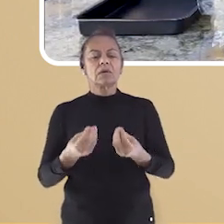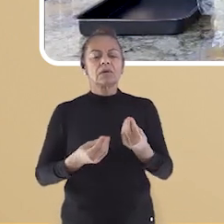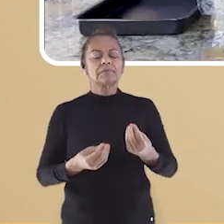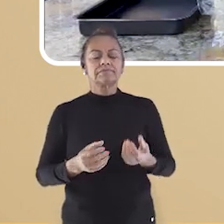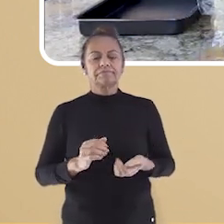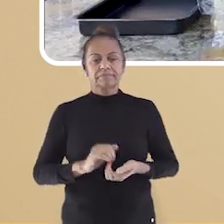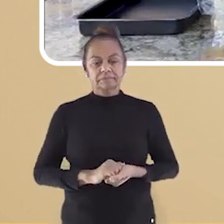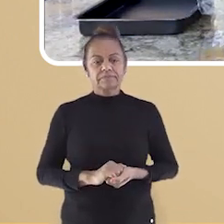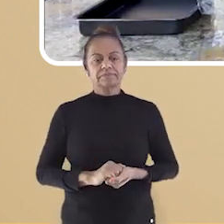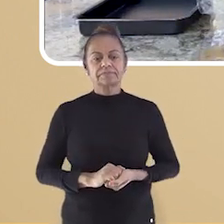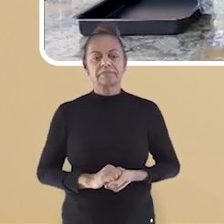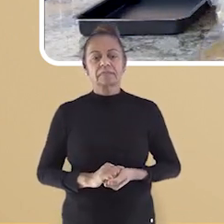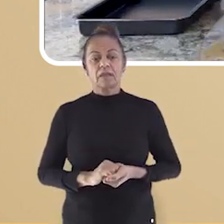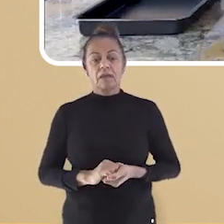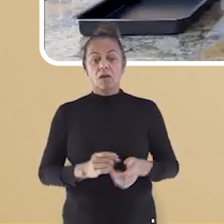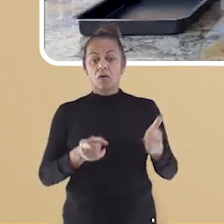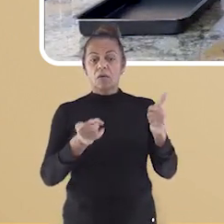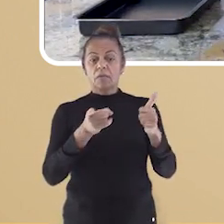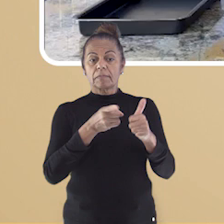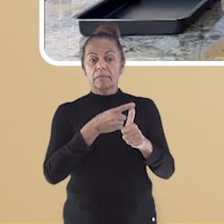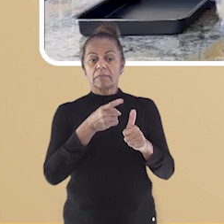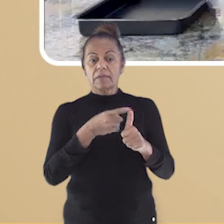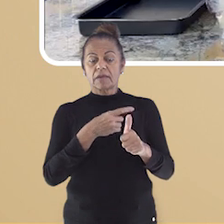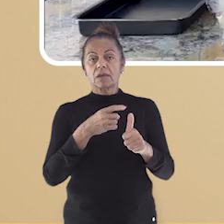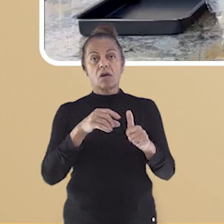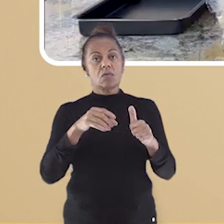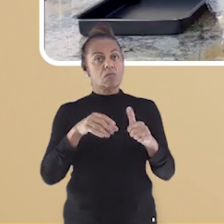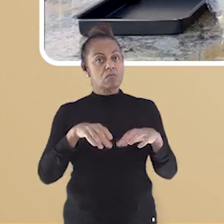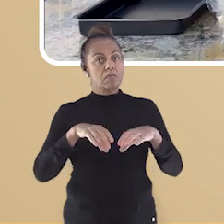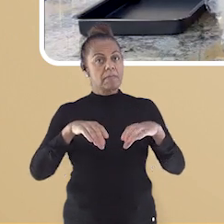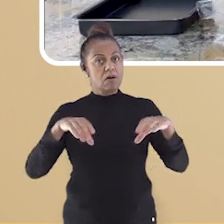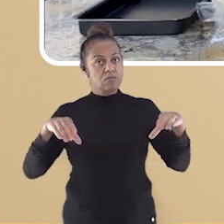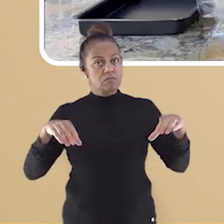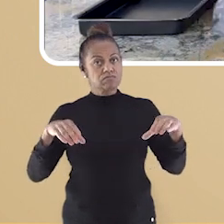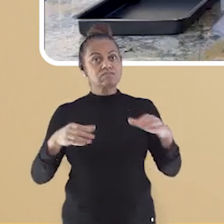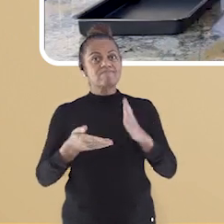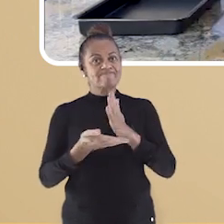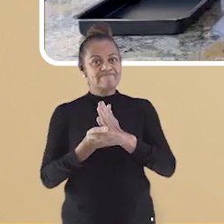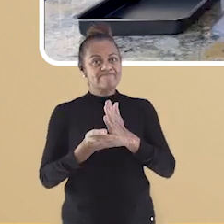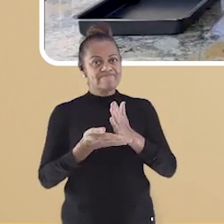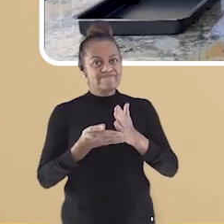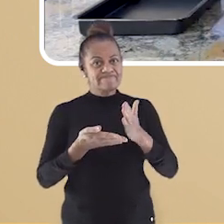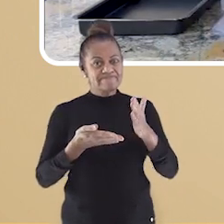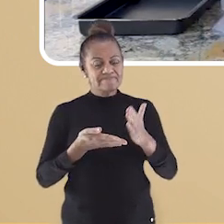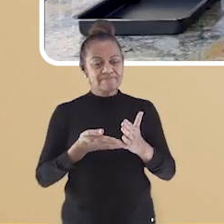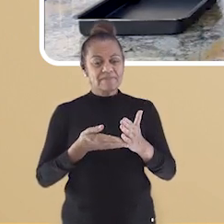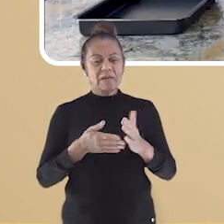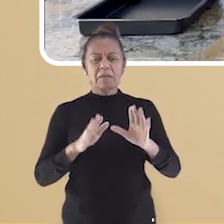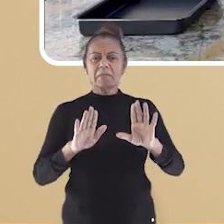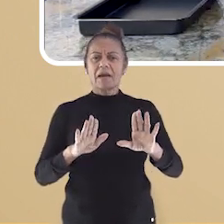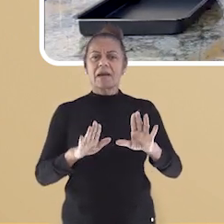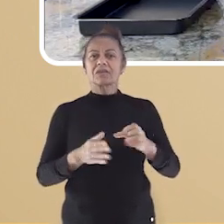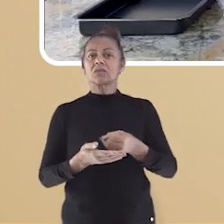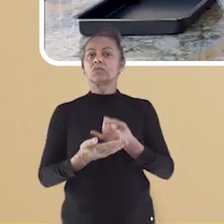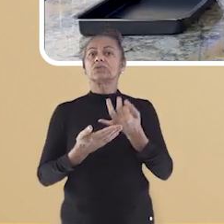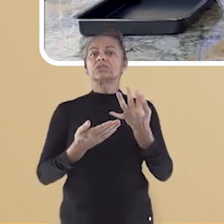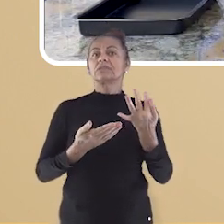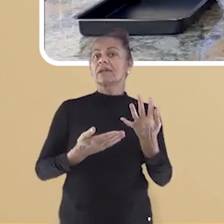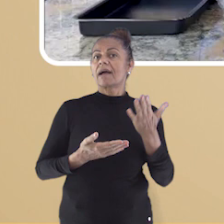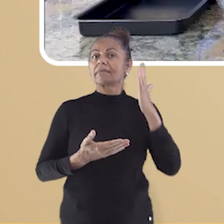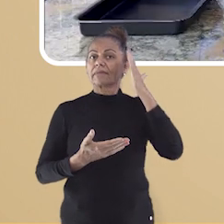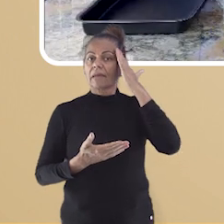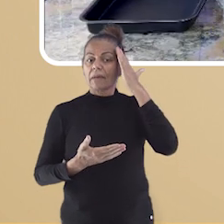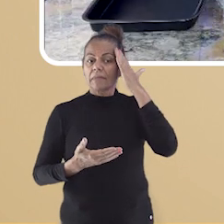seguinte. Primeiro, o pão de forma. Mas para sabermos qual a quantidade do pão de forma, nós temos que